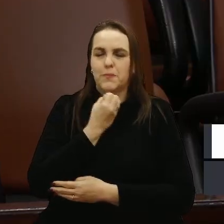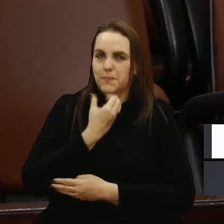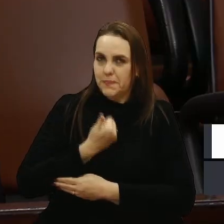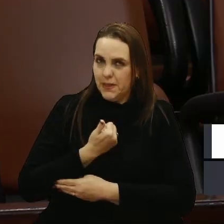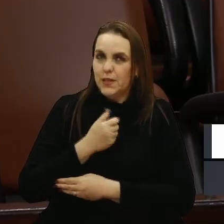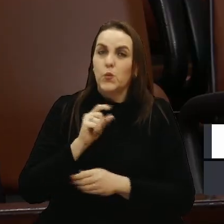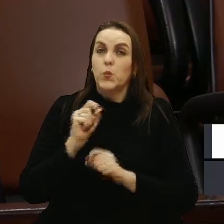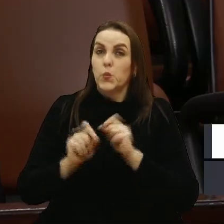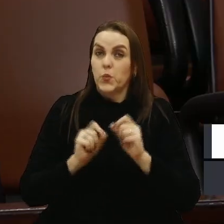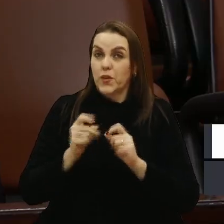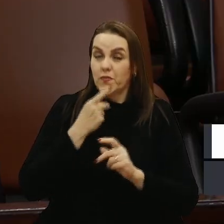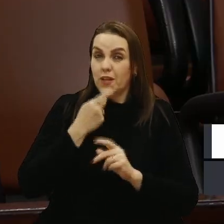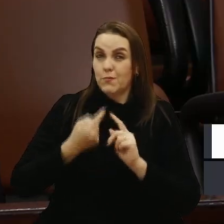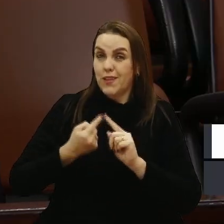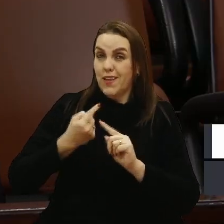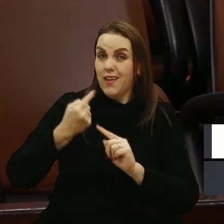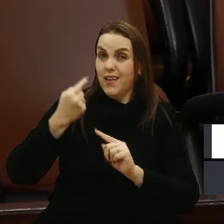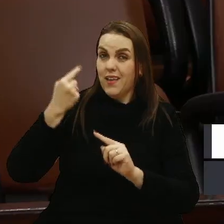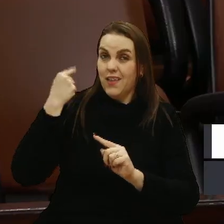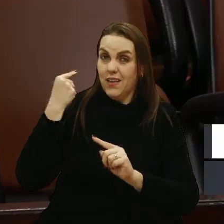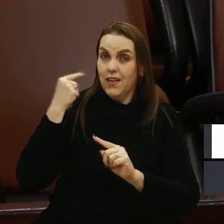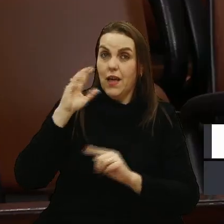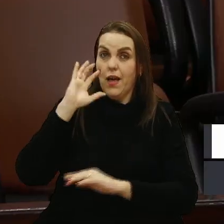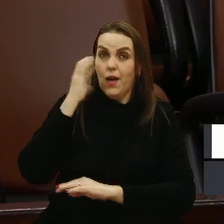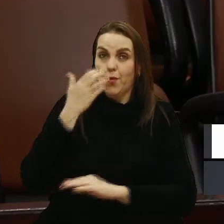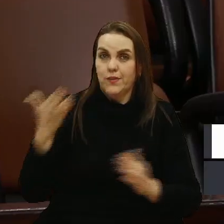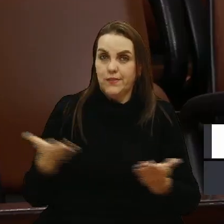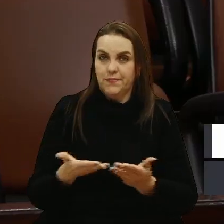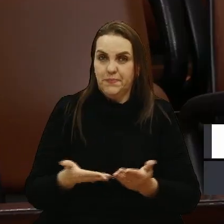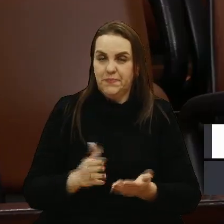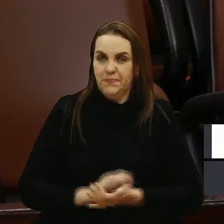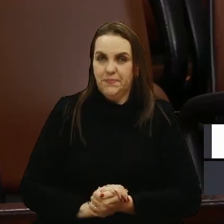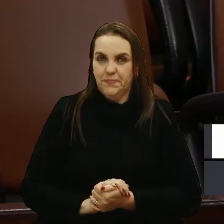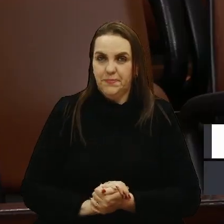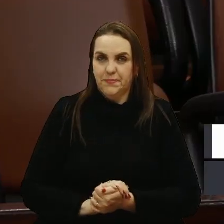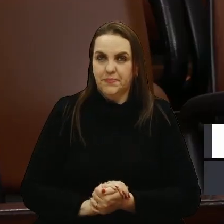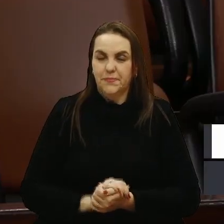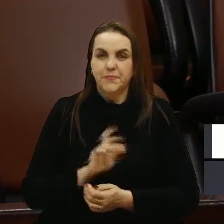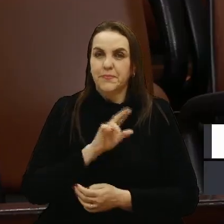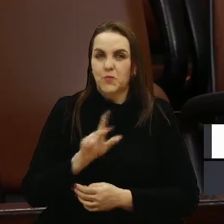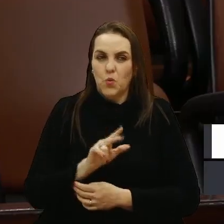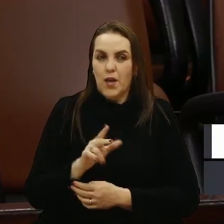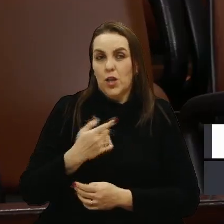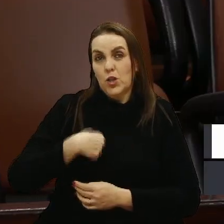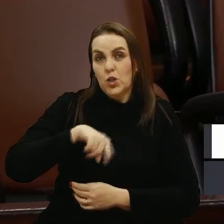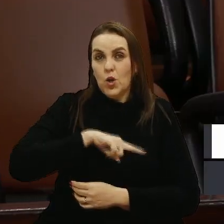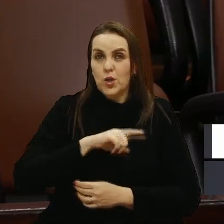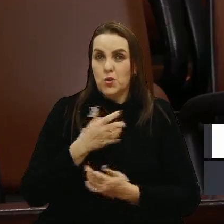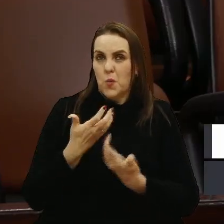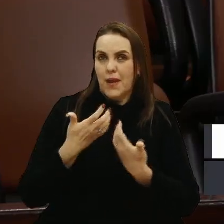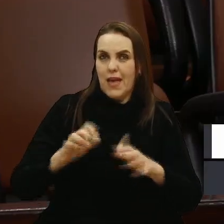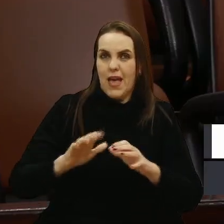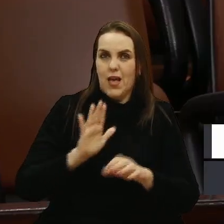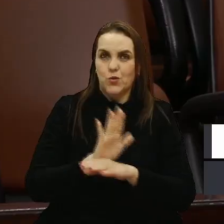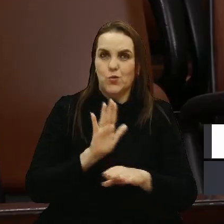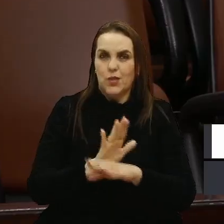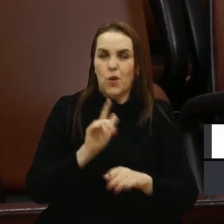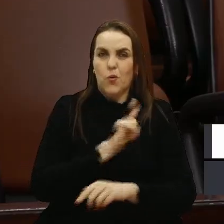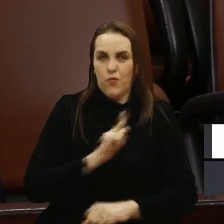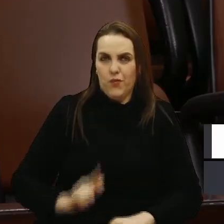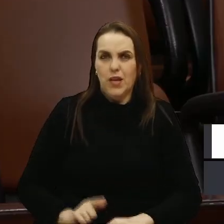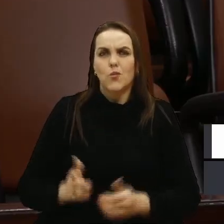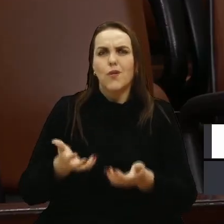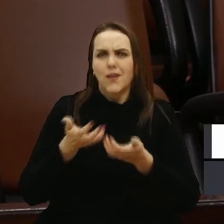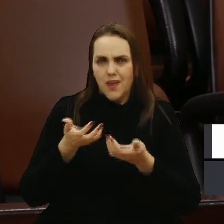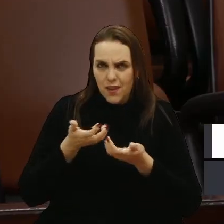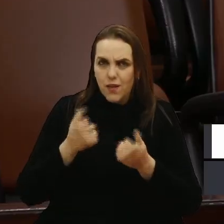aquilo que a gente falou lá atrás está acontecendo agora. E não que a gente não queira ajudar o governo. A gente quer. A